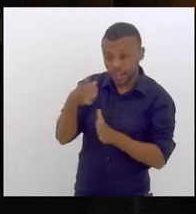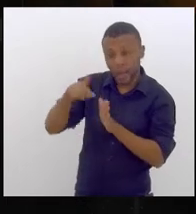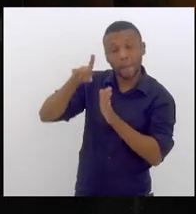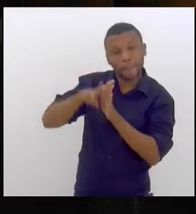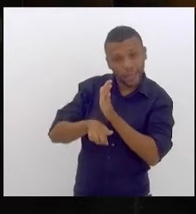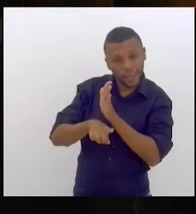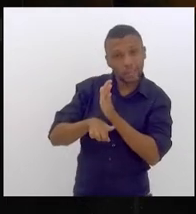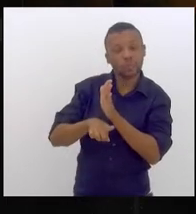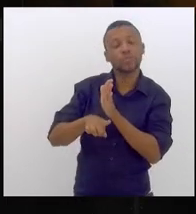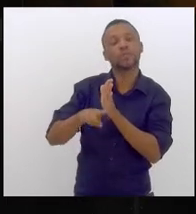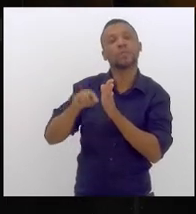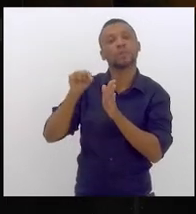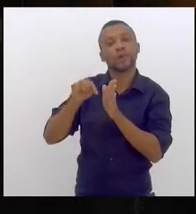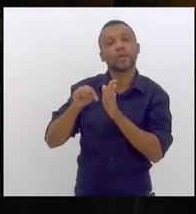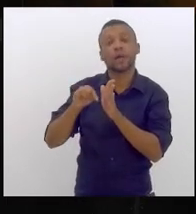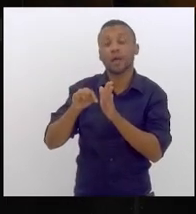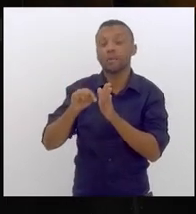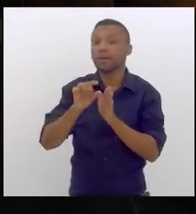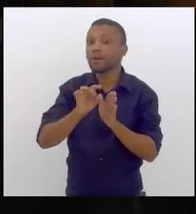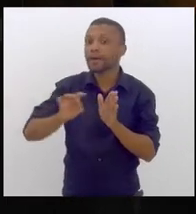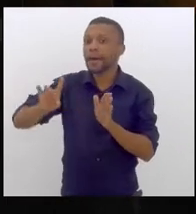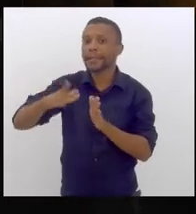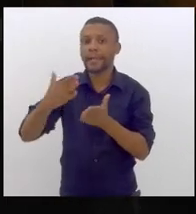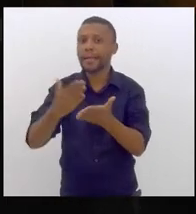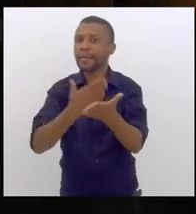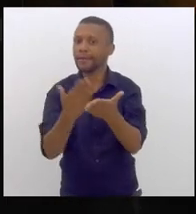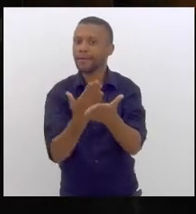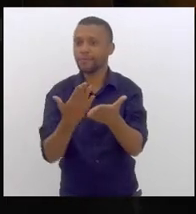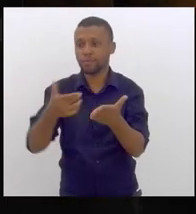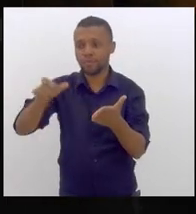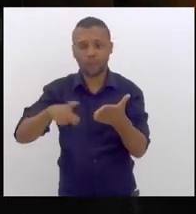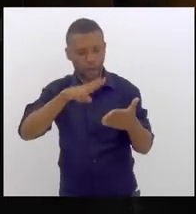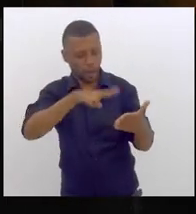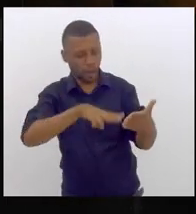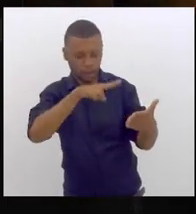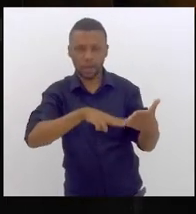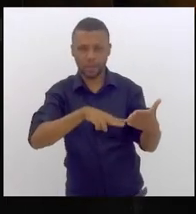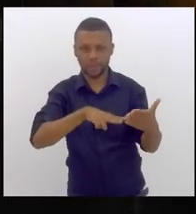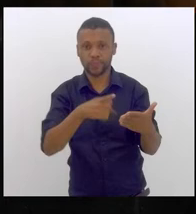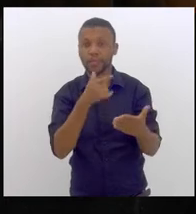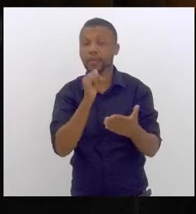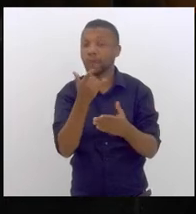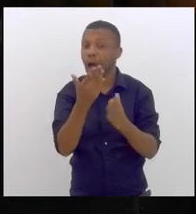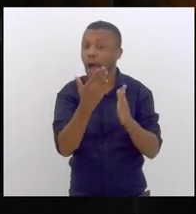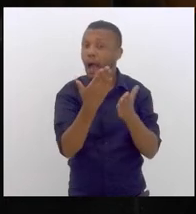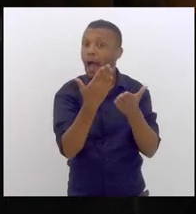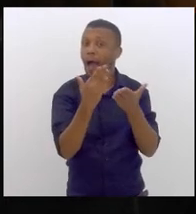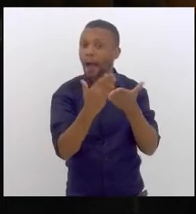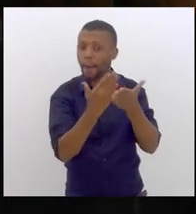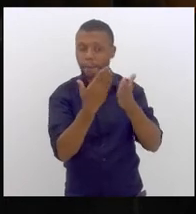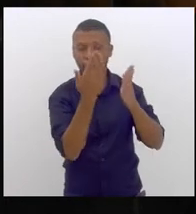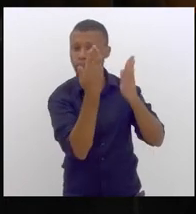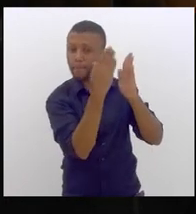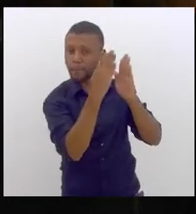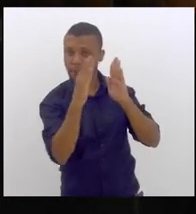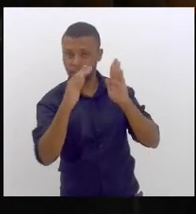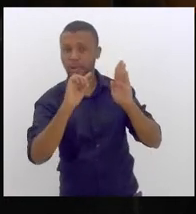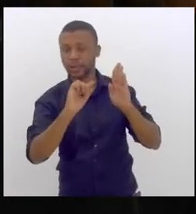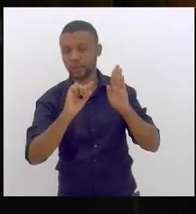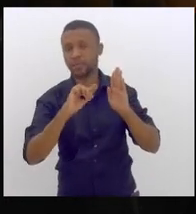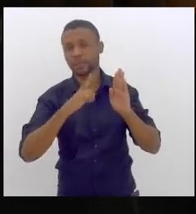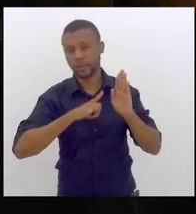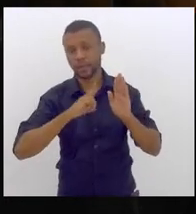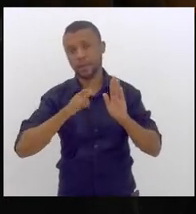livros sejam acessíveis, as bibliotecas dentro do sistema de privação de liberdade seja melhor